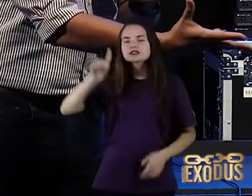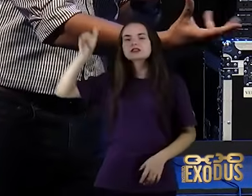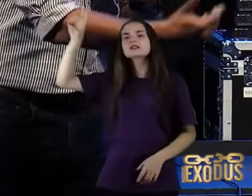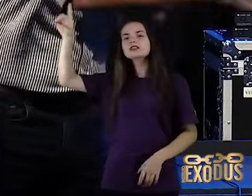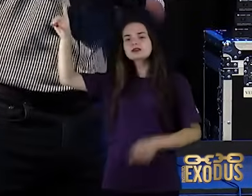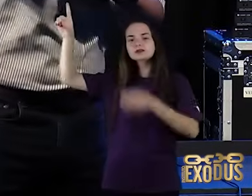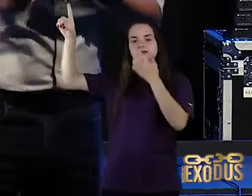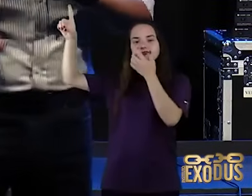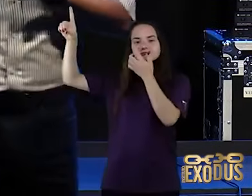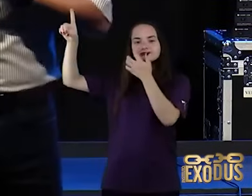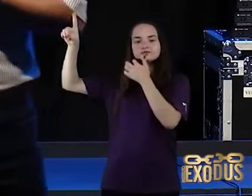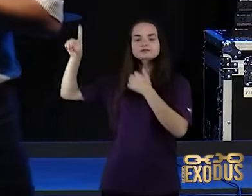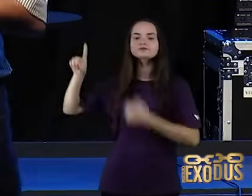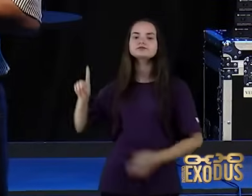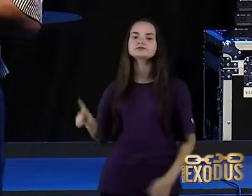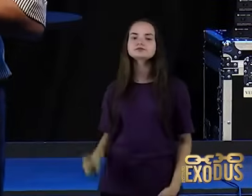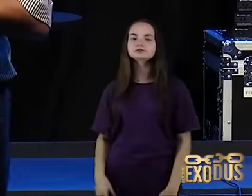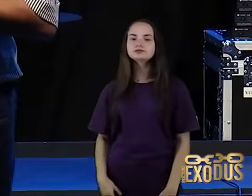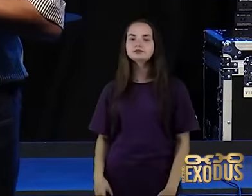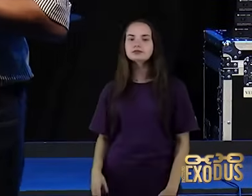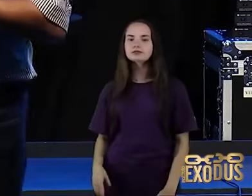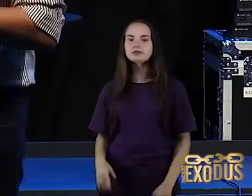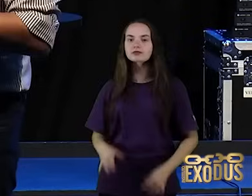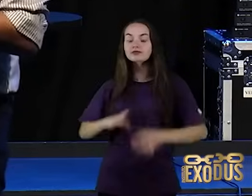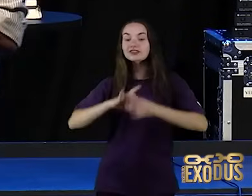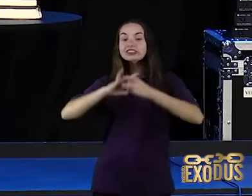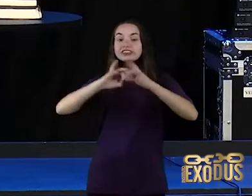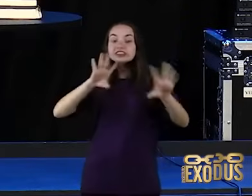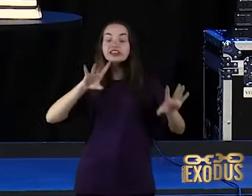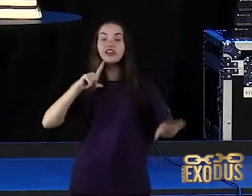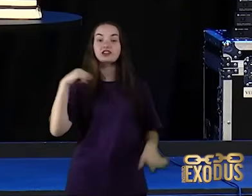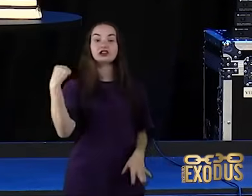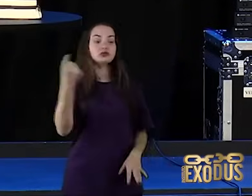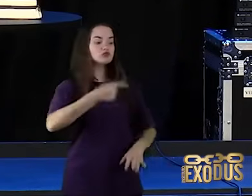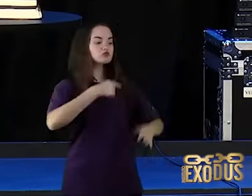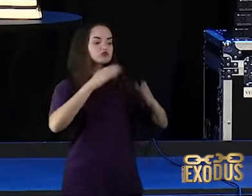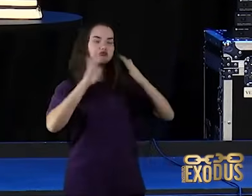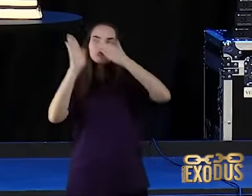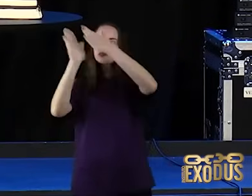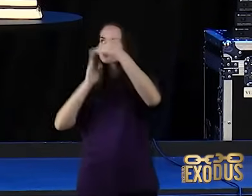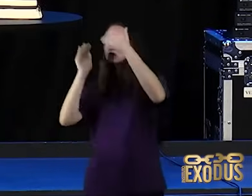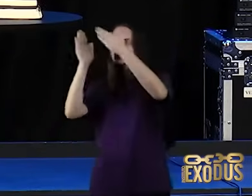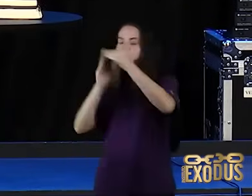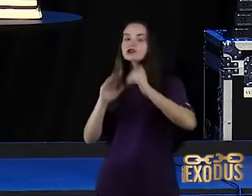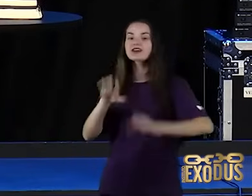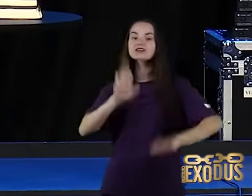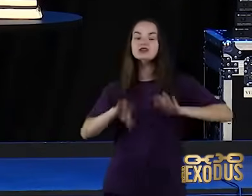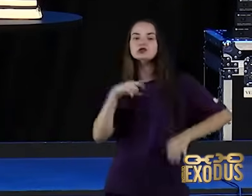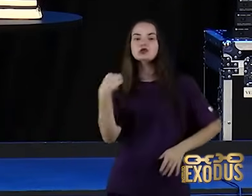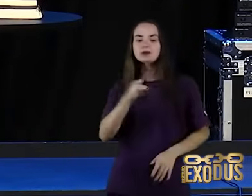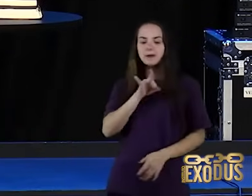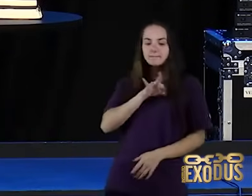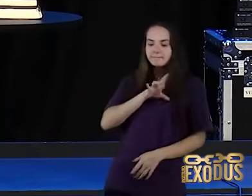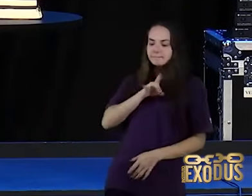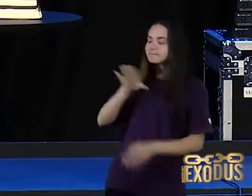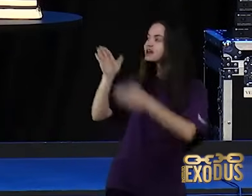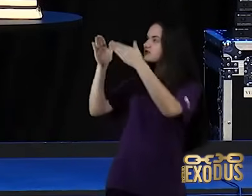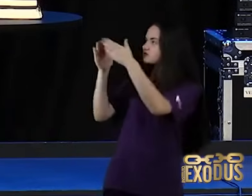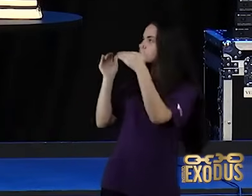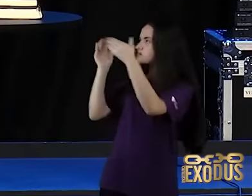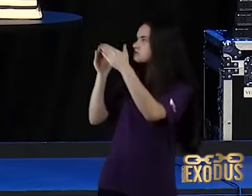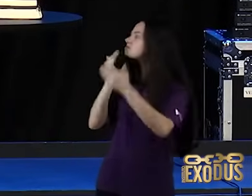Deus que diz assim pode pedir o que você quiser pede e a gente fica com medo de pedir para